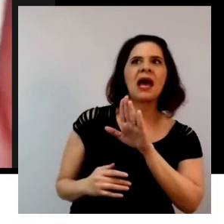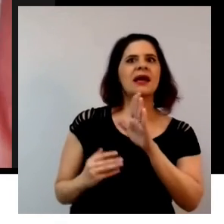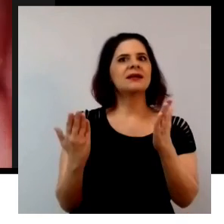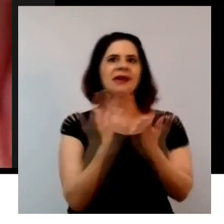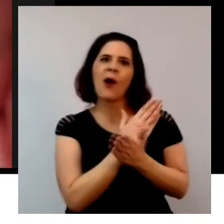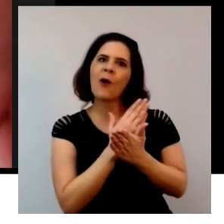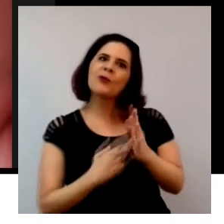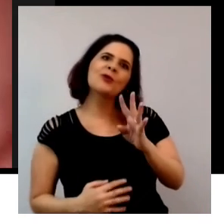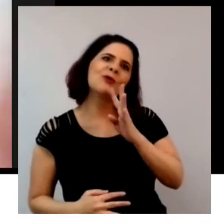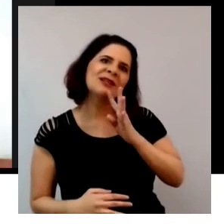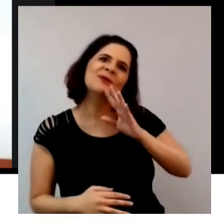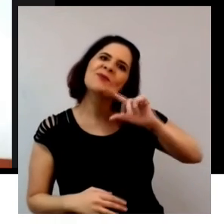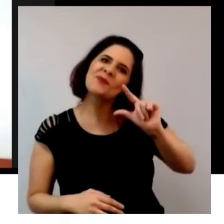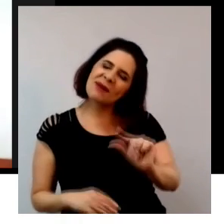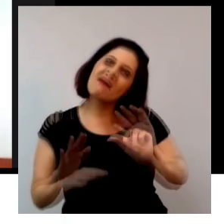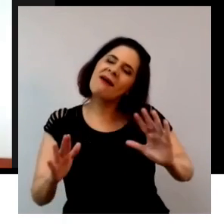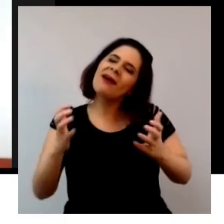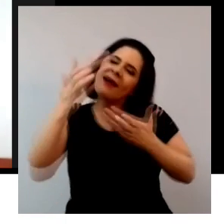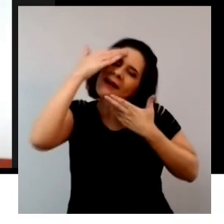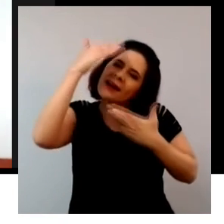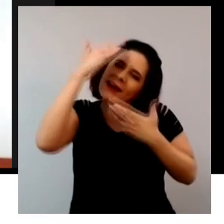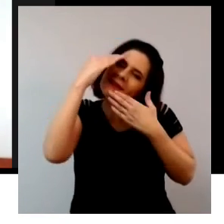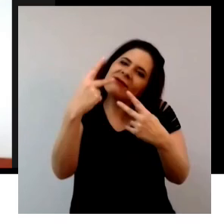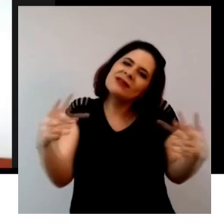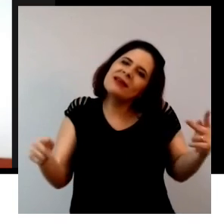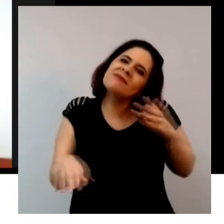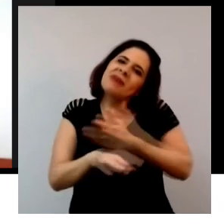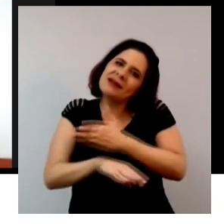agradecer a participação de vocês e